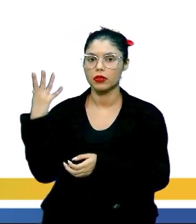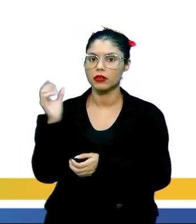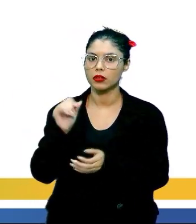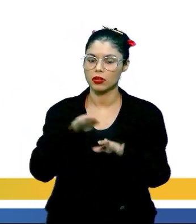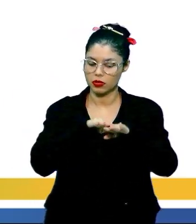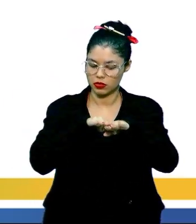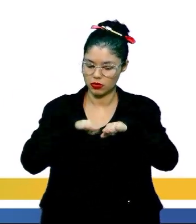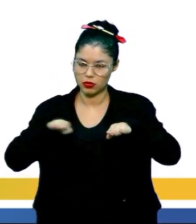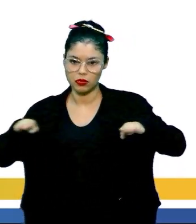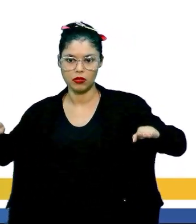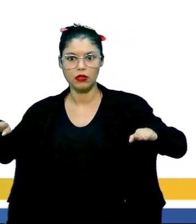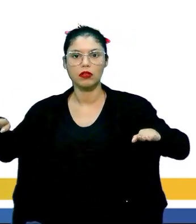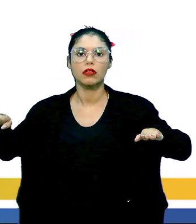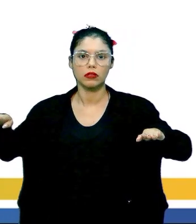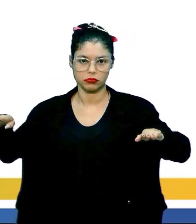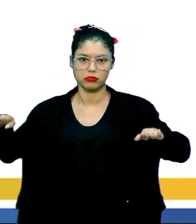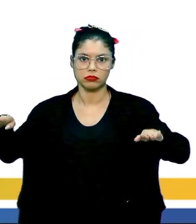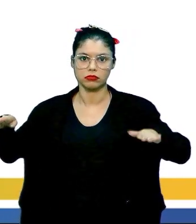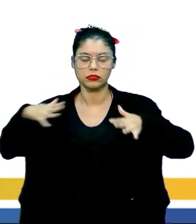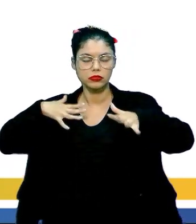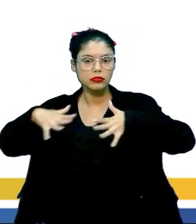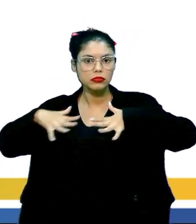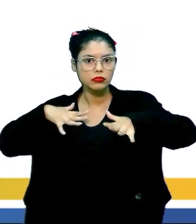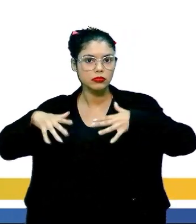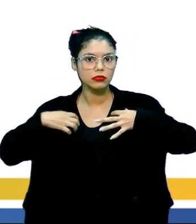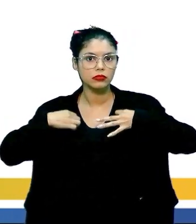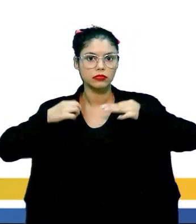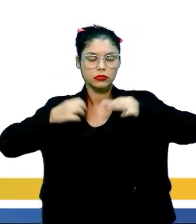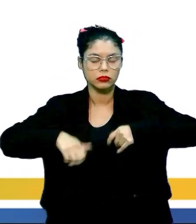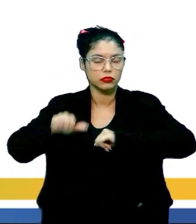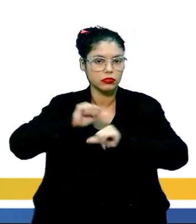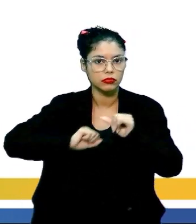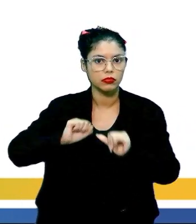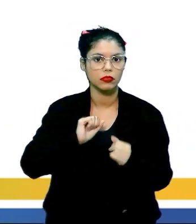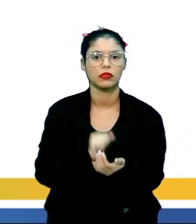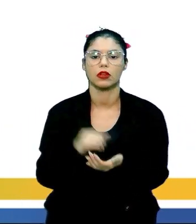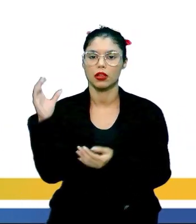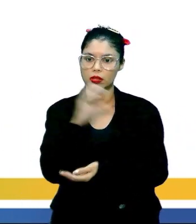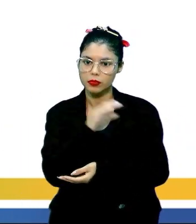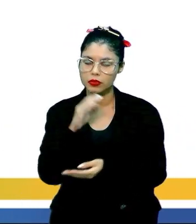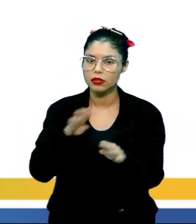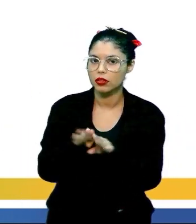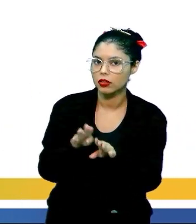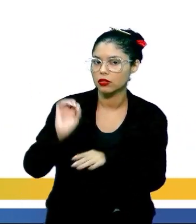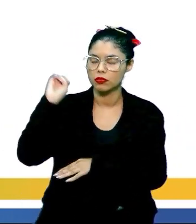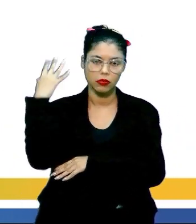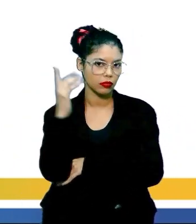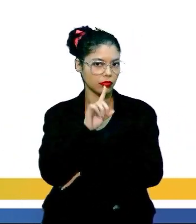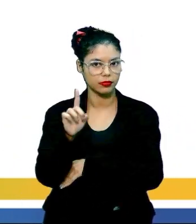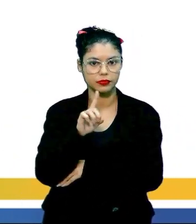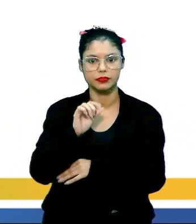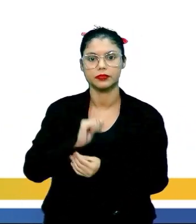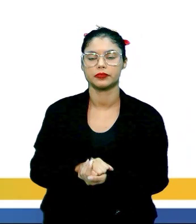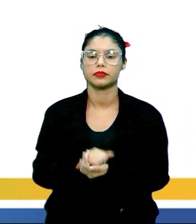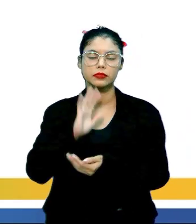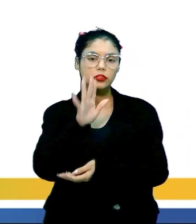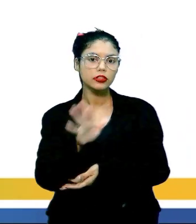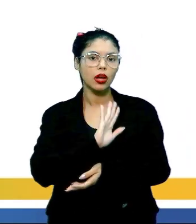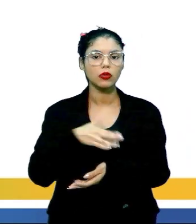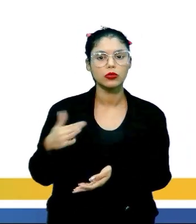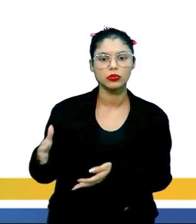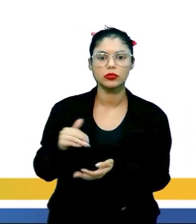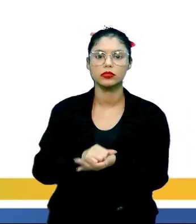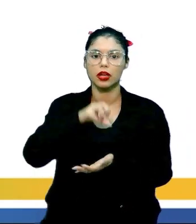linha reta, e esse movimento ele não se altera. Né? Sua velocidade ela não ocorre alteração. Já quando eu